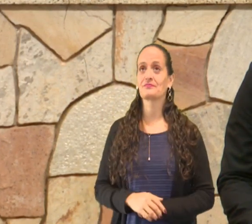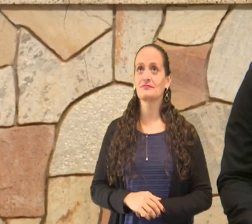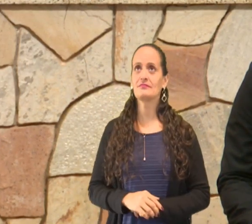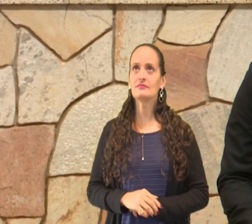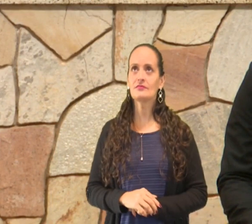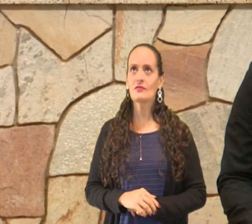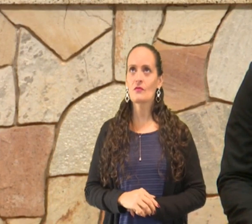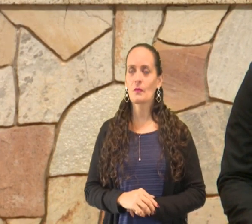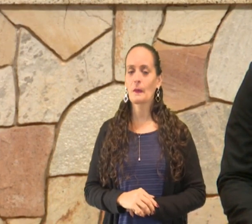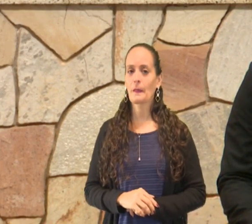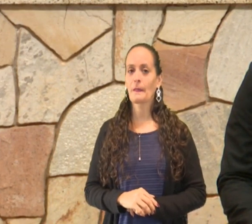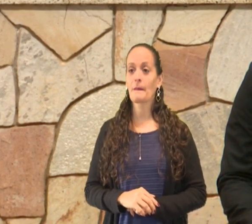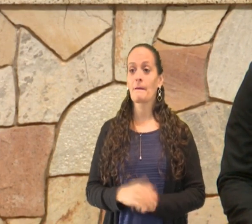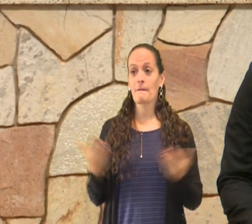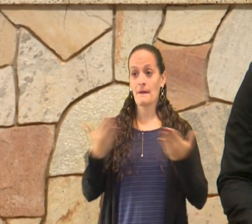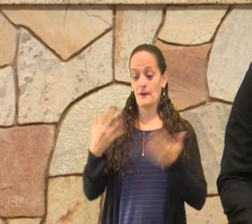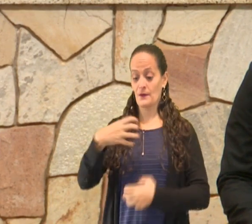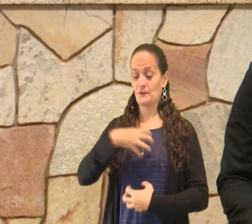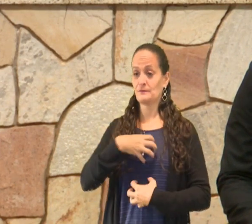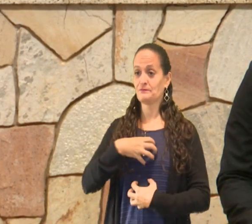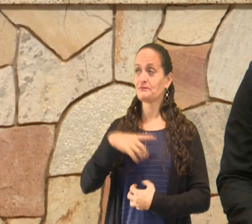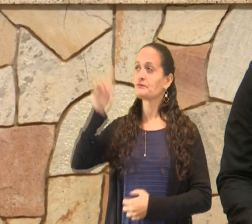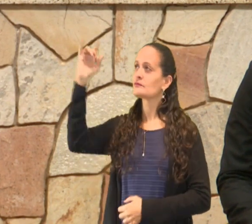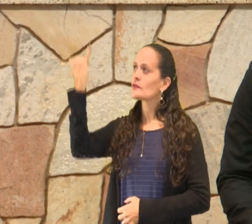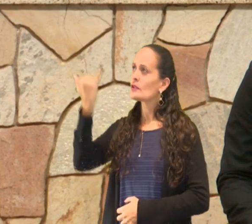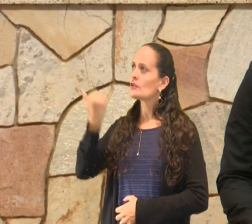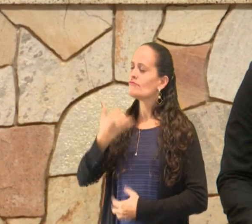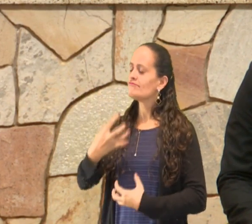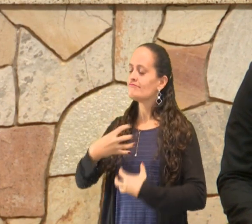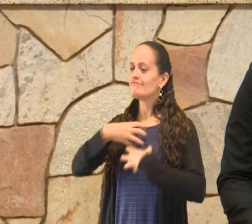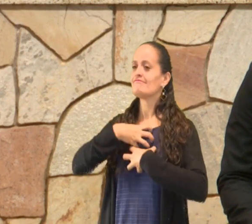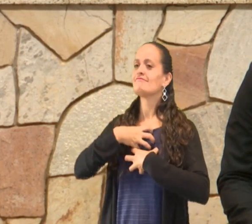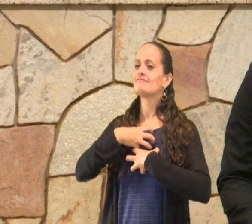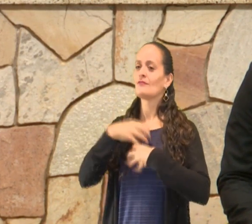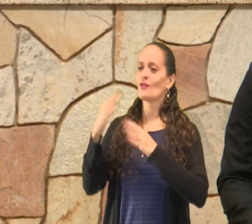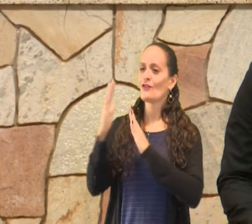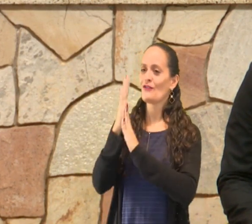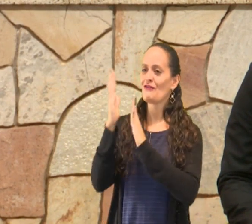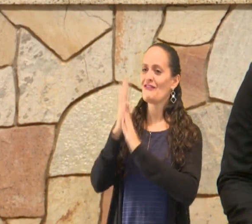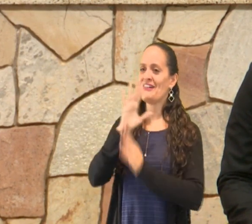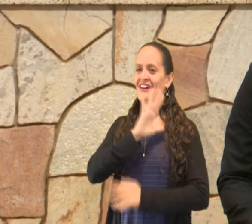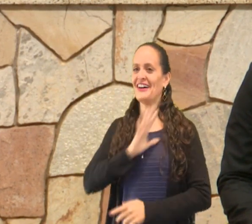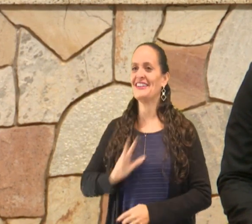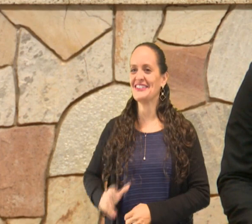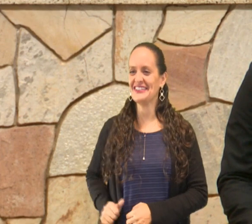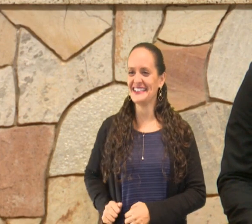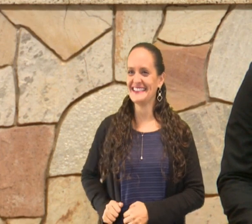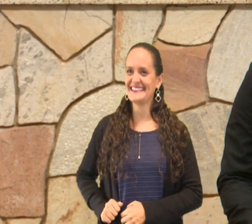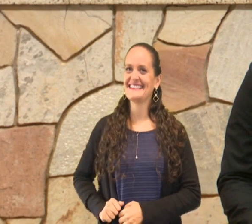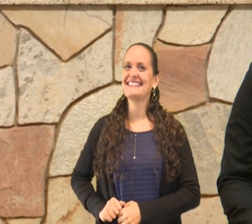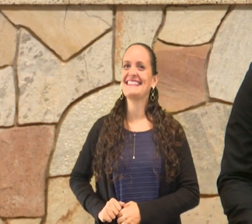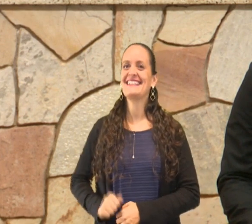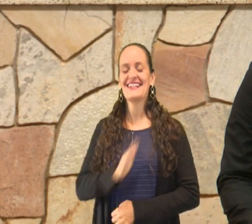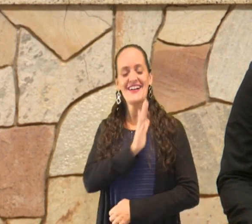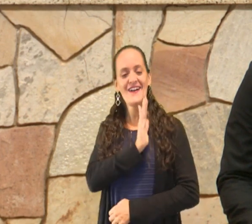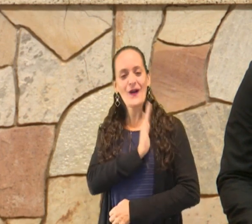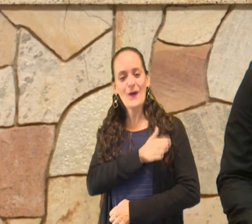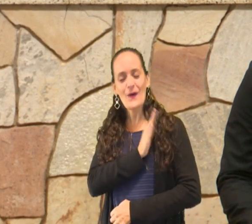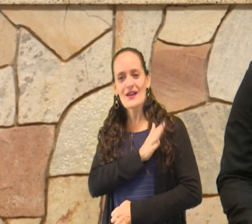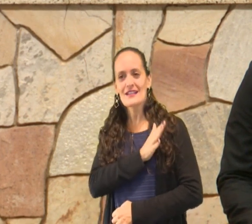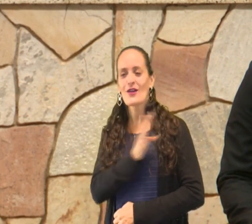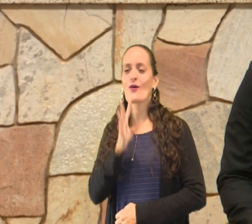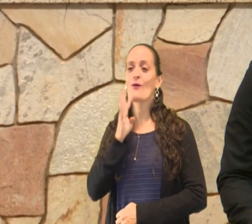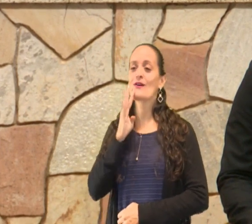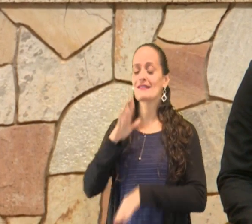tempo de ouvir a voz de Deus, de cantar, de adorar, de deixar o coração conhecer mais